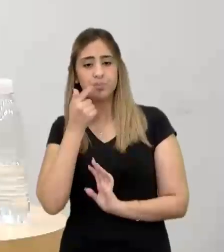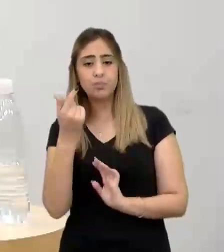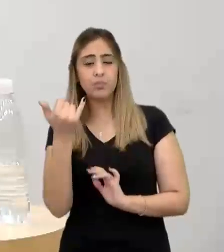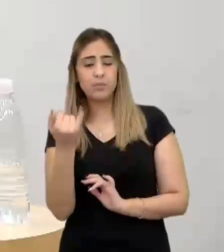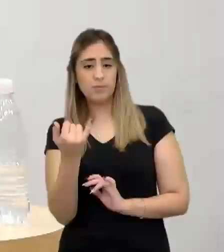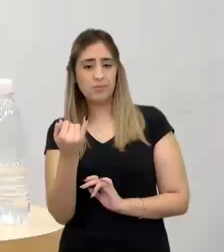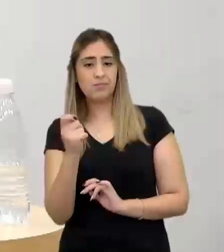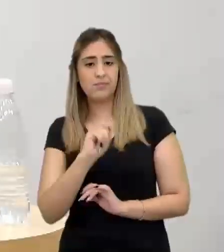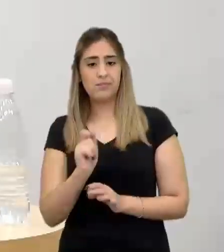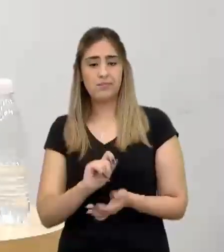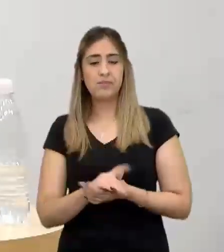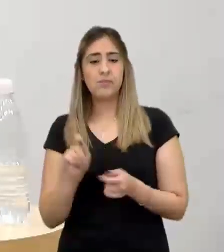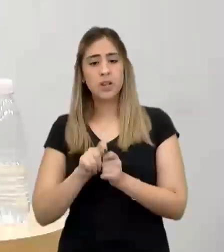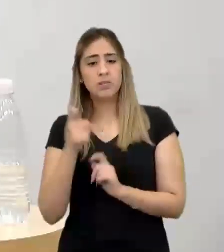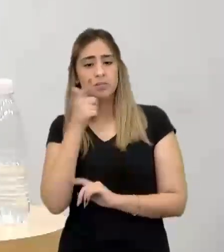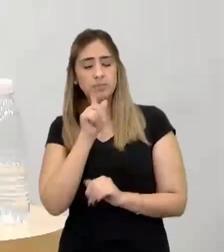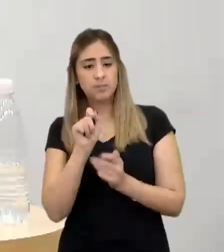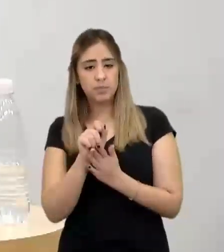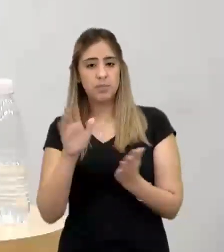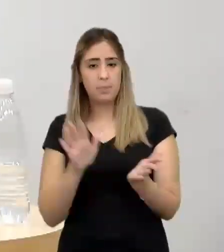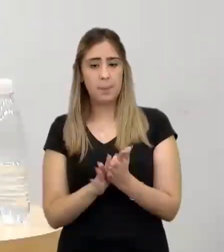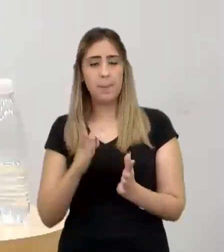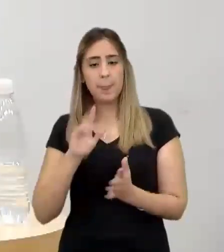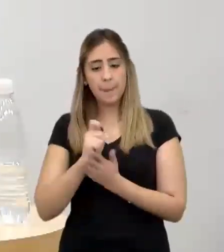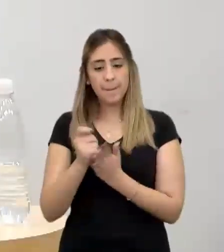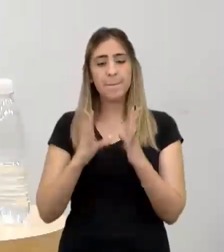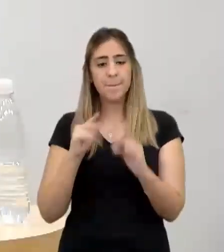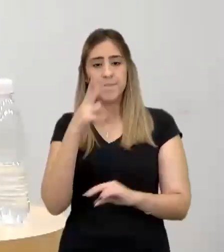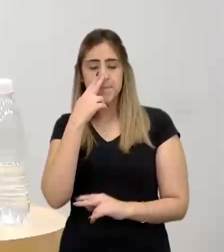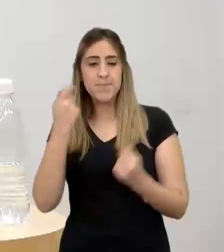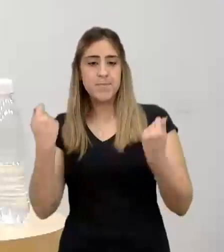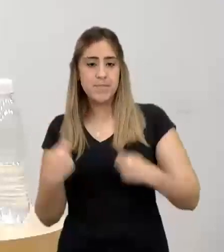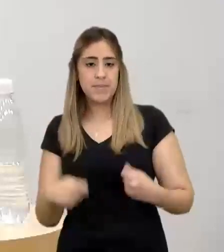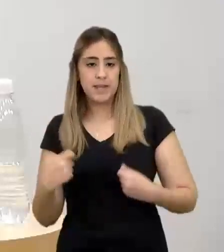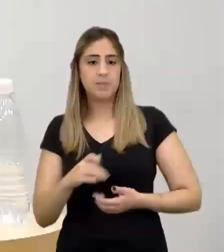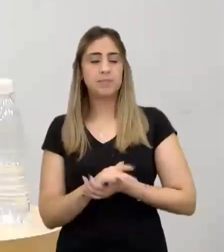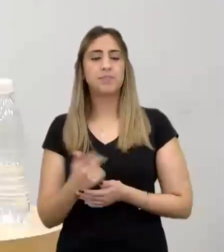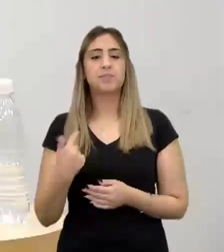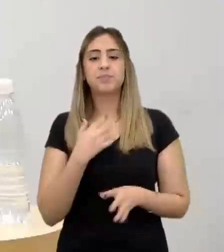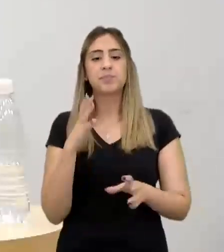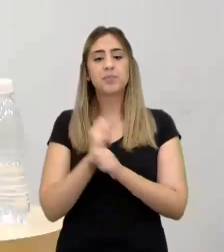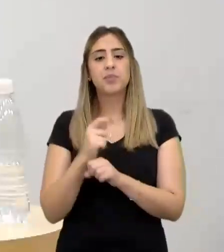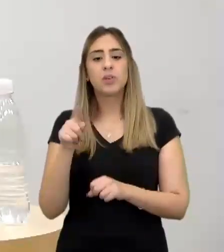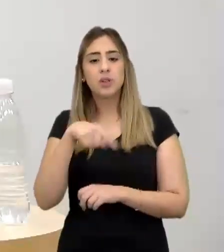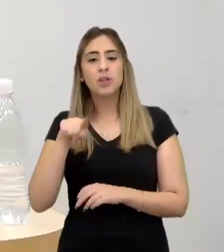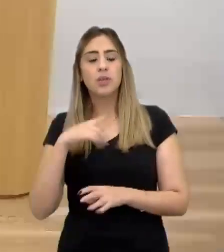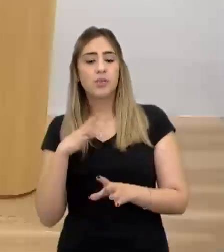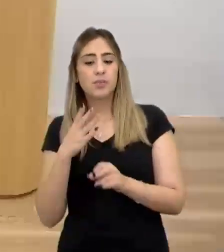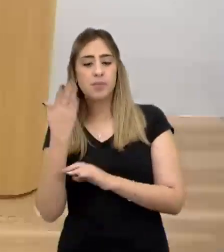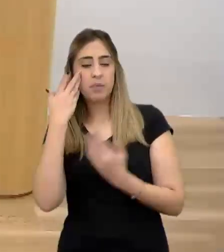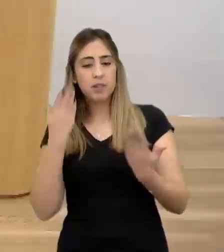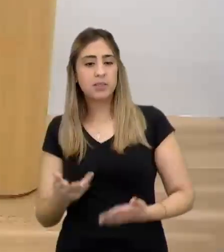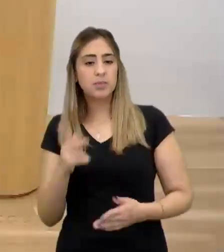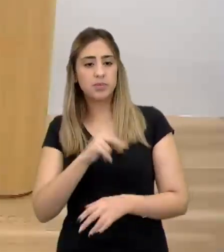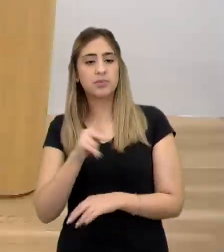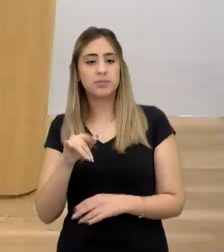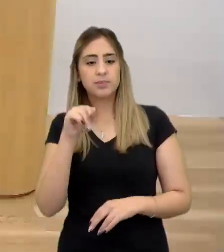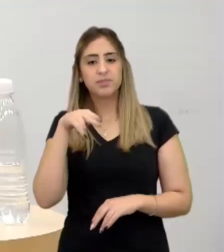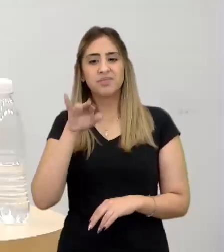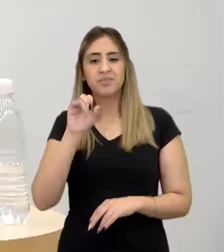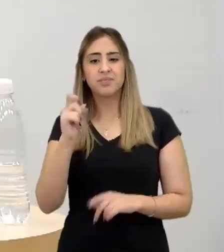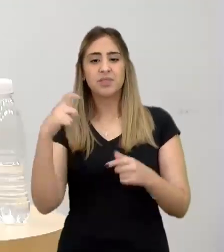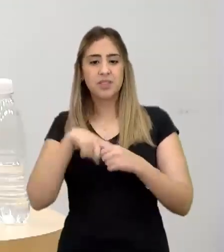e caneta para conseguir fazer nossas atividades e anotar tudo que você achar necessário, tá bom? Conto hoje com a presença da professora Inês, que voltou de